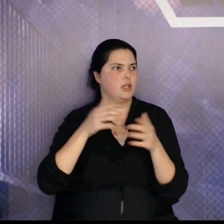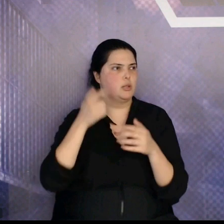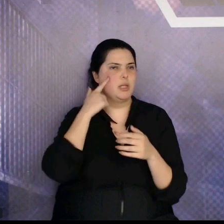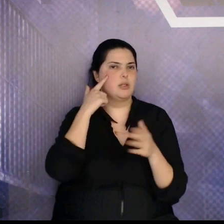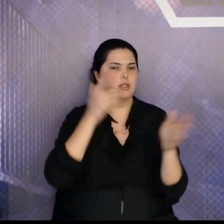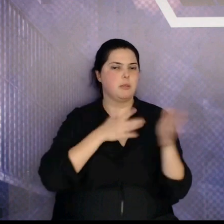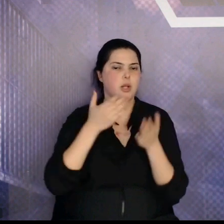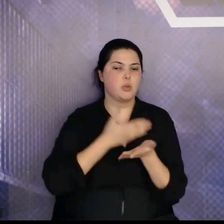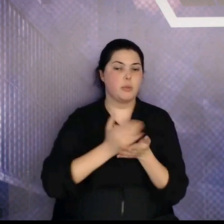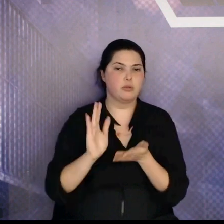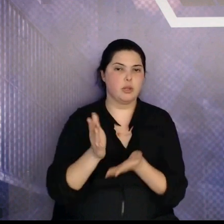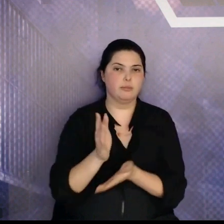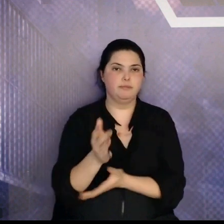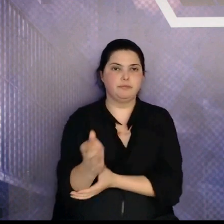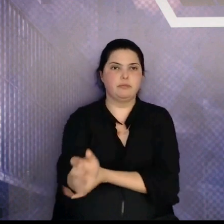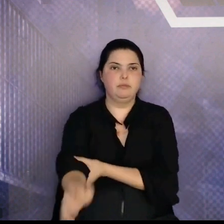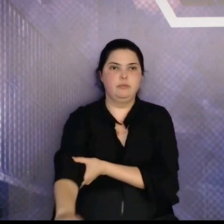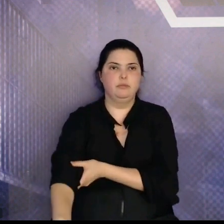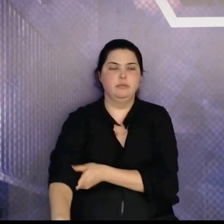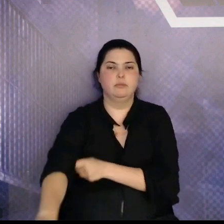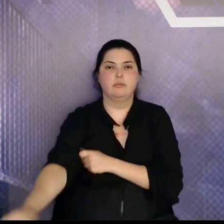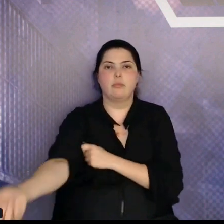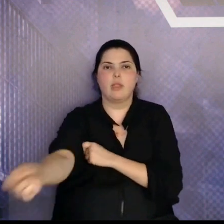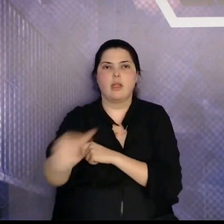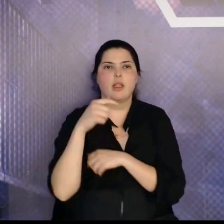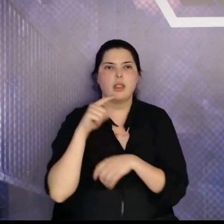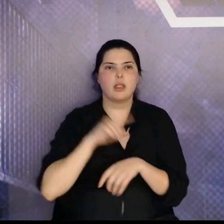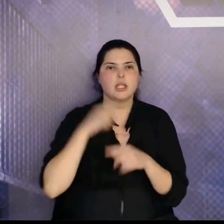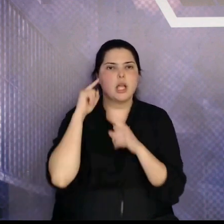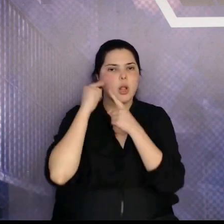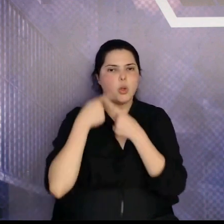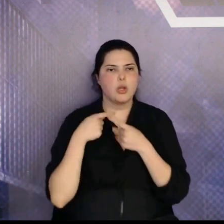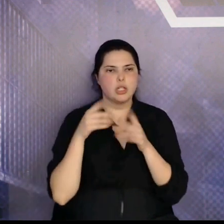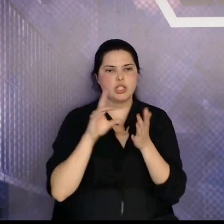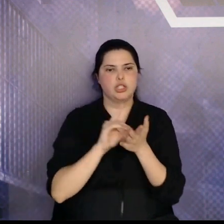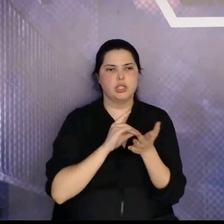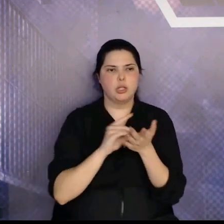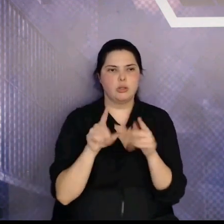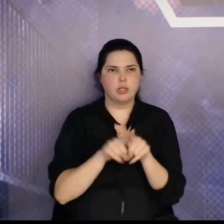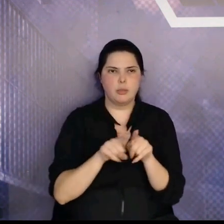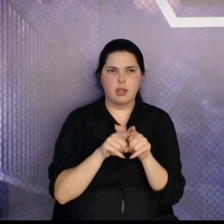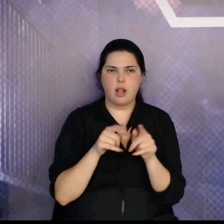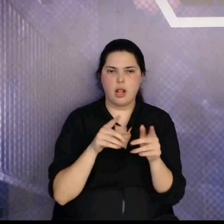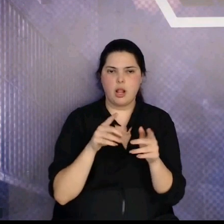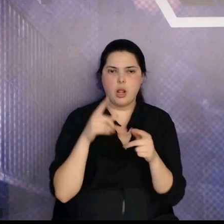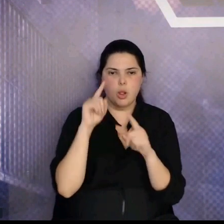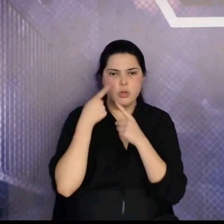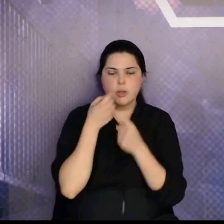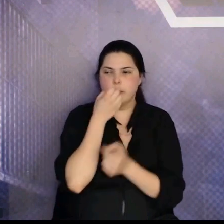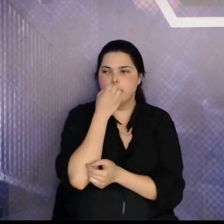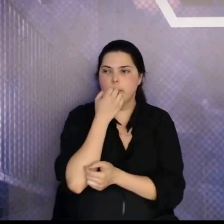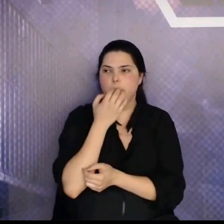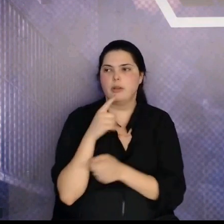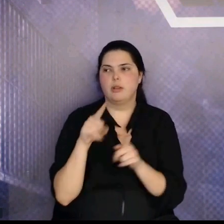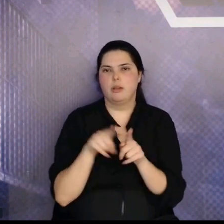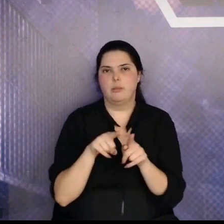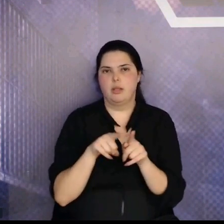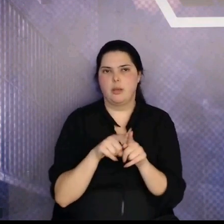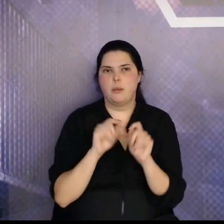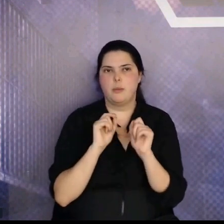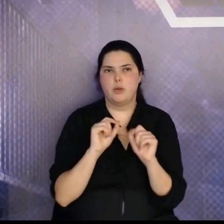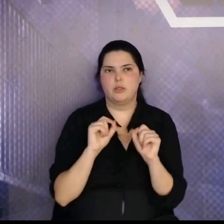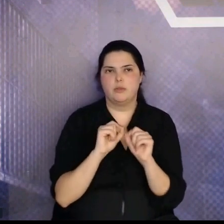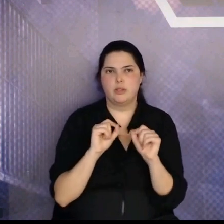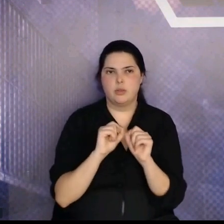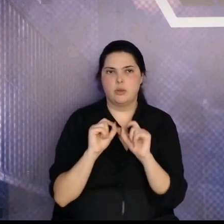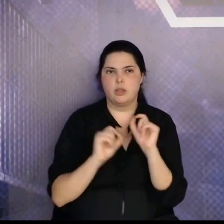concepção, né? Então a gente tem essa analogia que a gente traz para o digital, mas que é uma analogia muito boa que a gente pode também